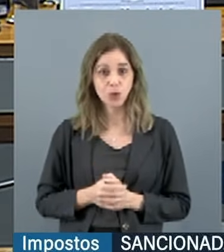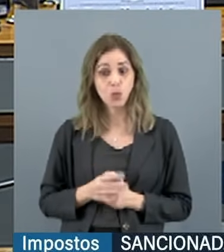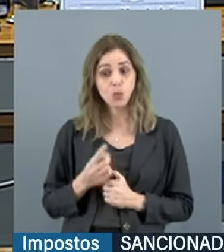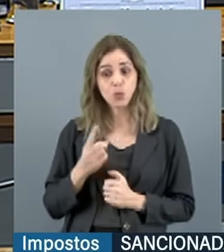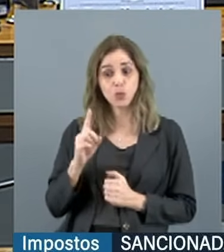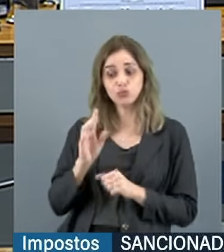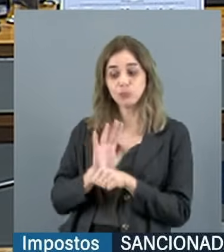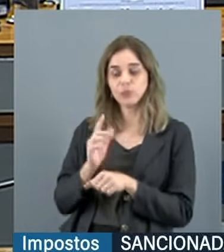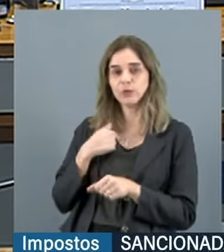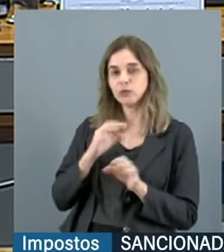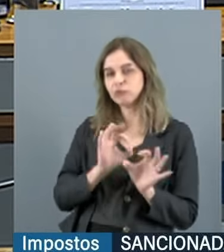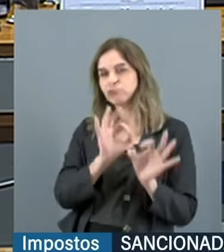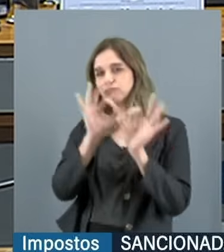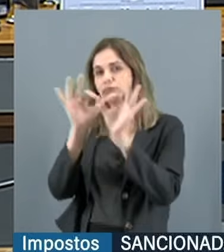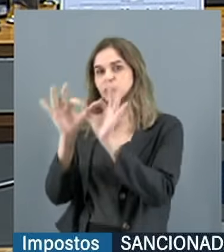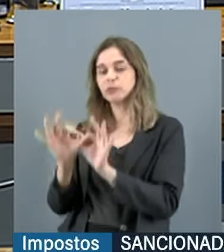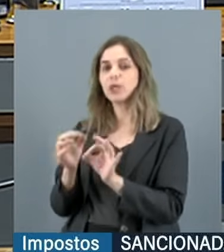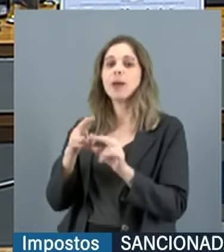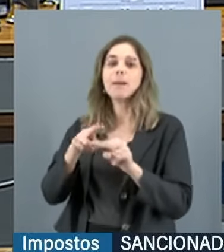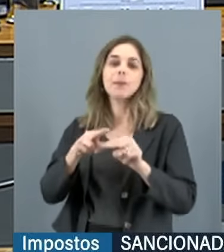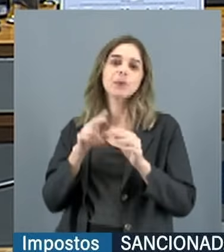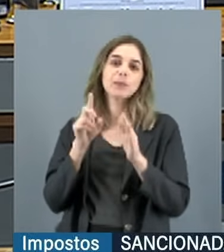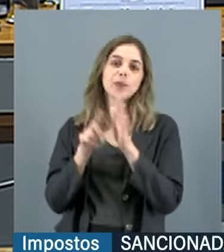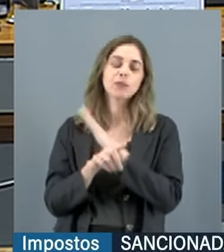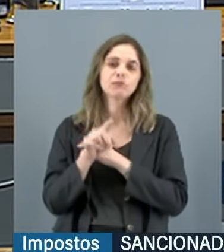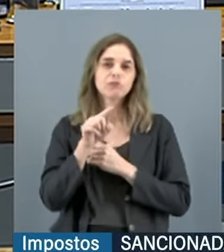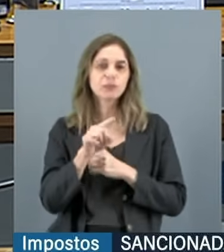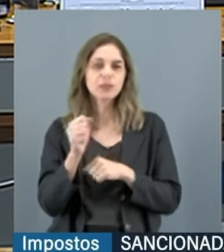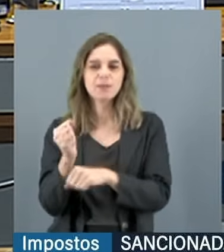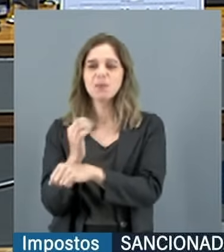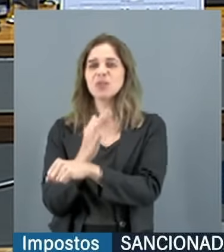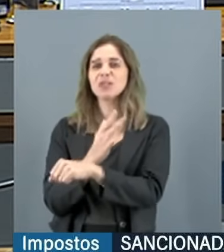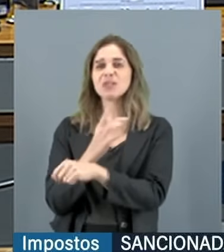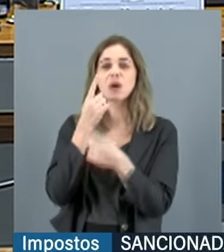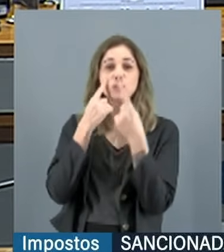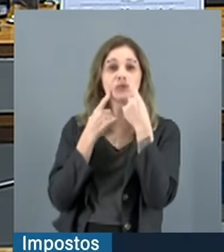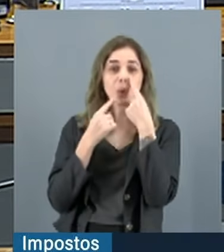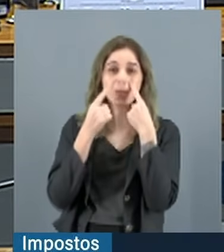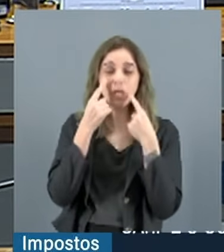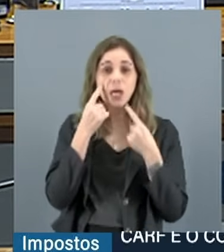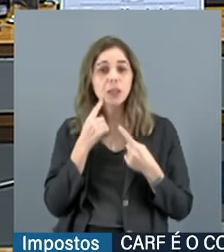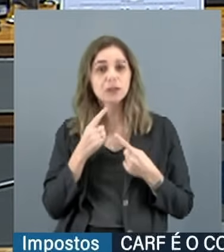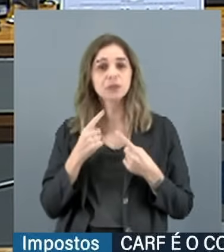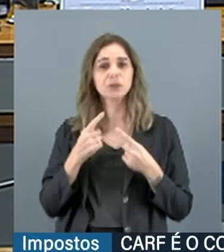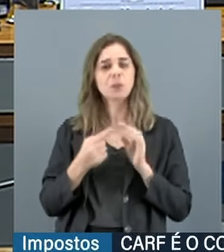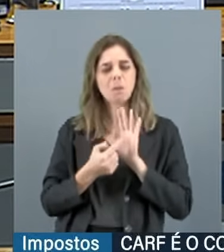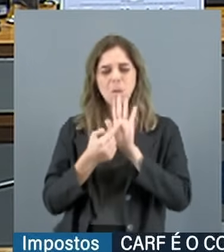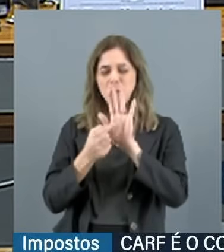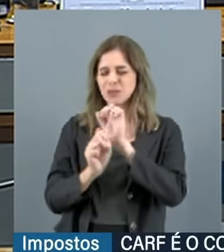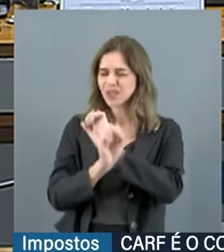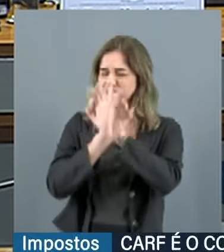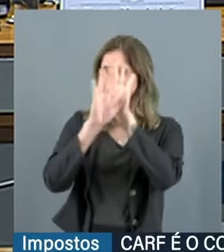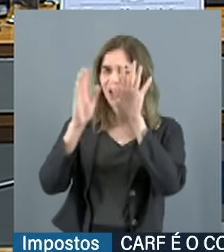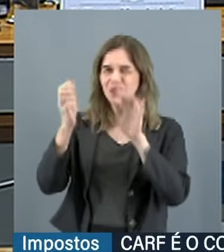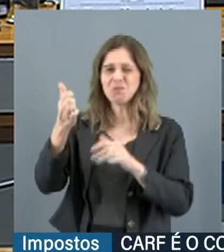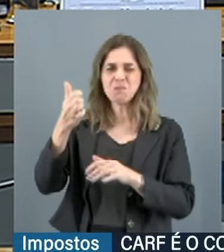acompanhei, né? Claramente, o senhor, carregado de emoção, demonstra um abandono seu por